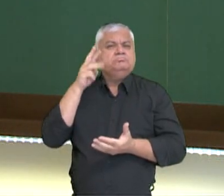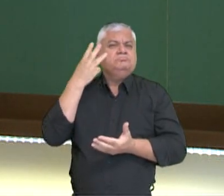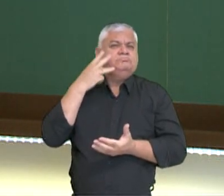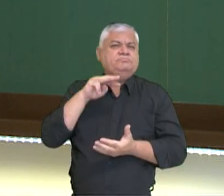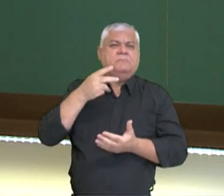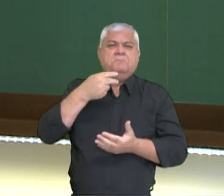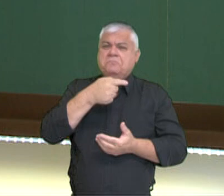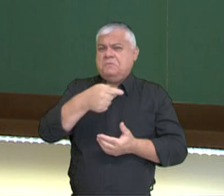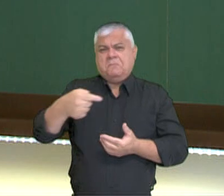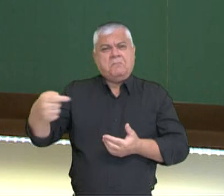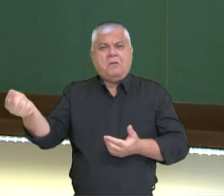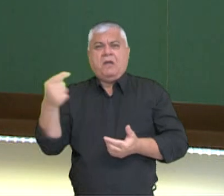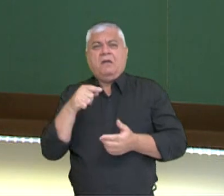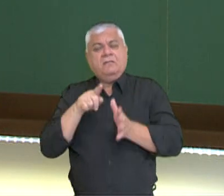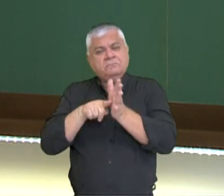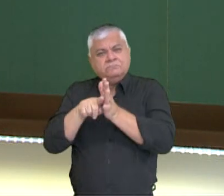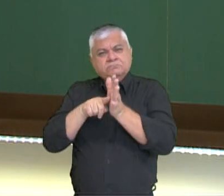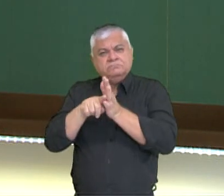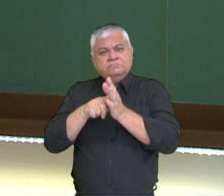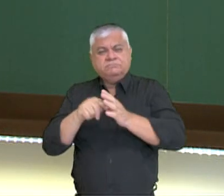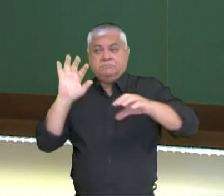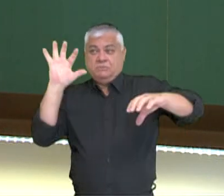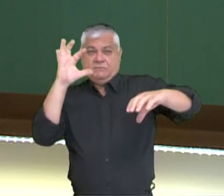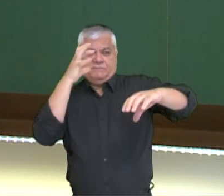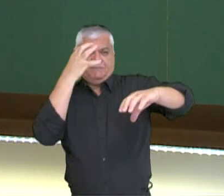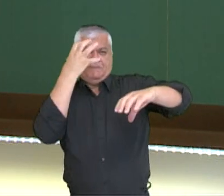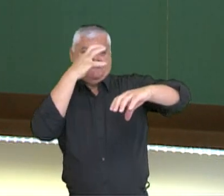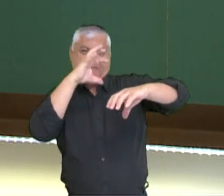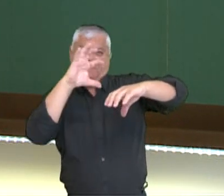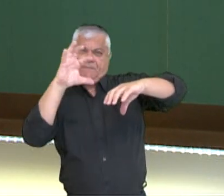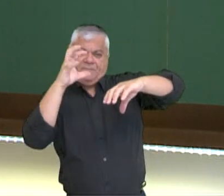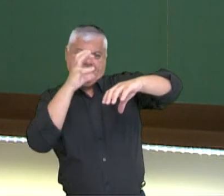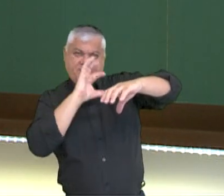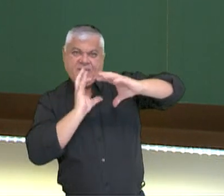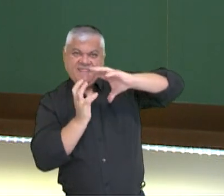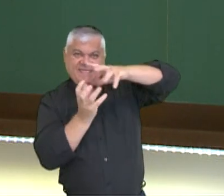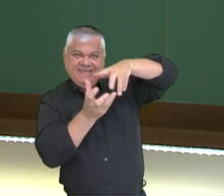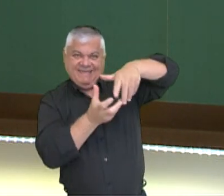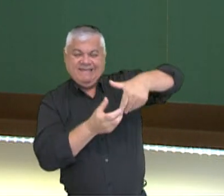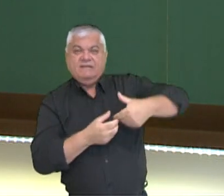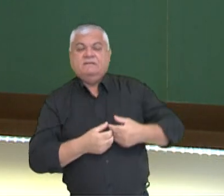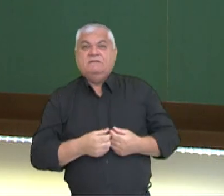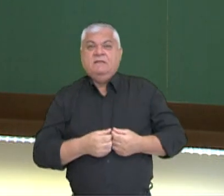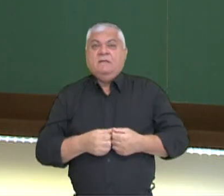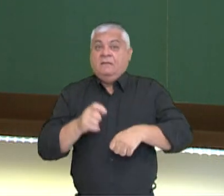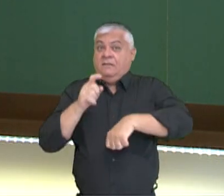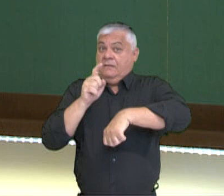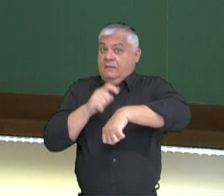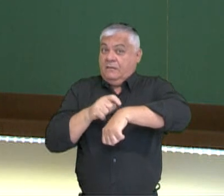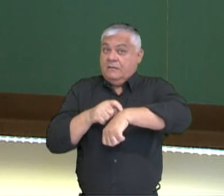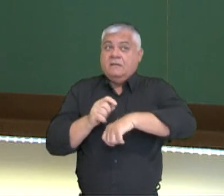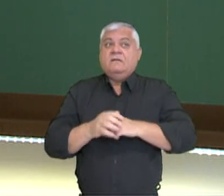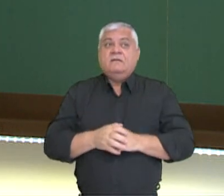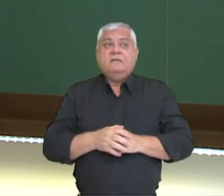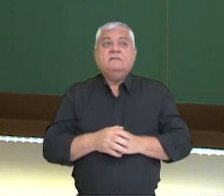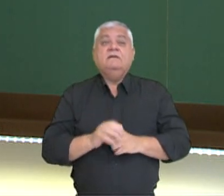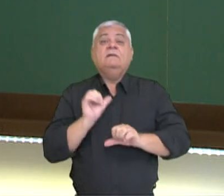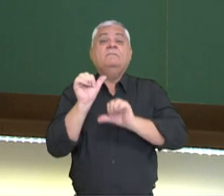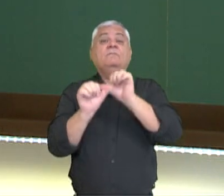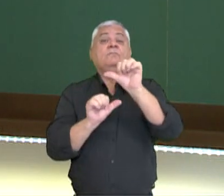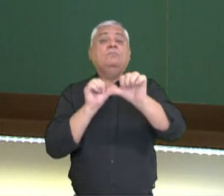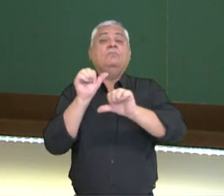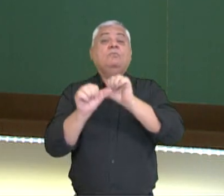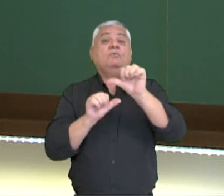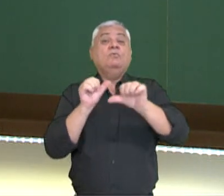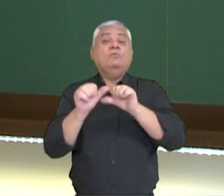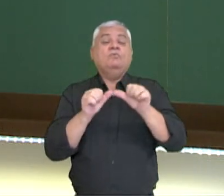dessa análise que é feita da atmosfera, certo? Então, esse estado momentâneo, ou seja, uma mudança a